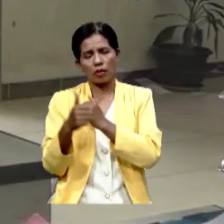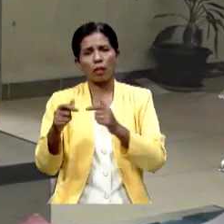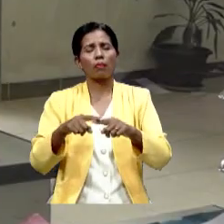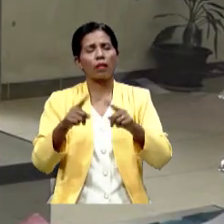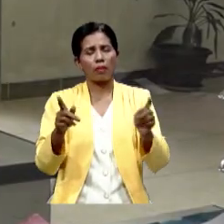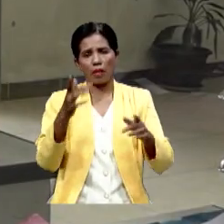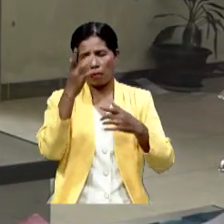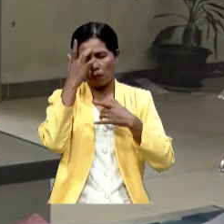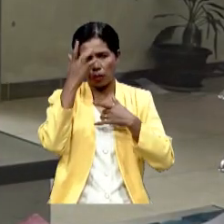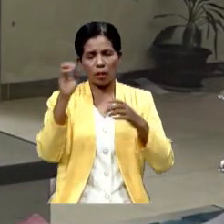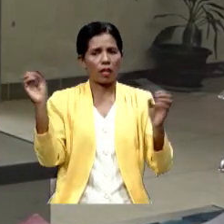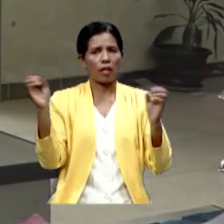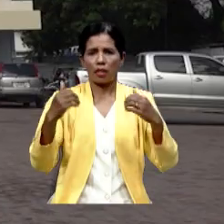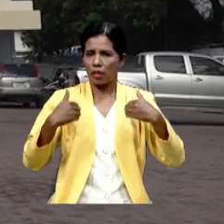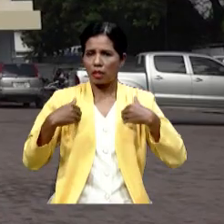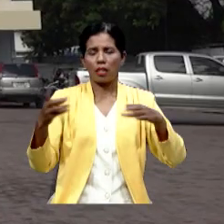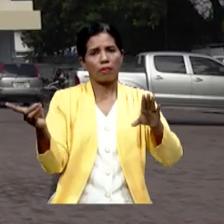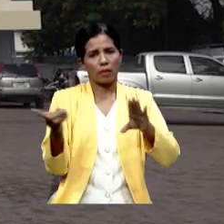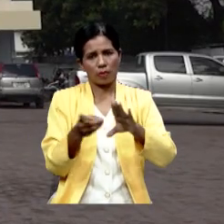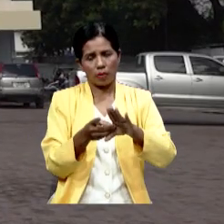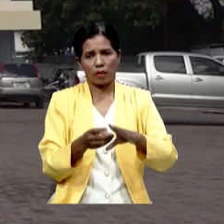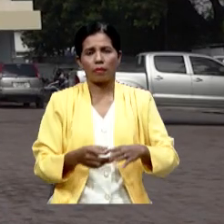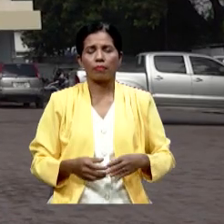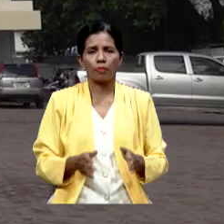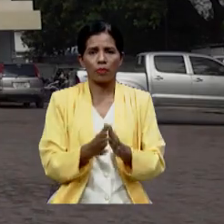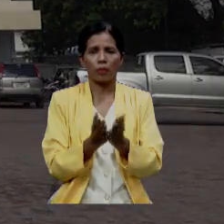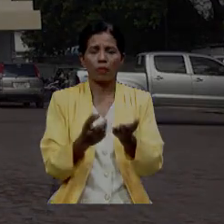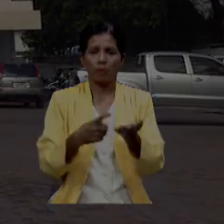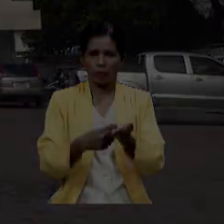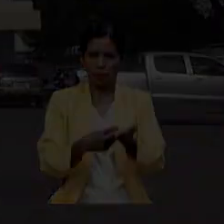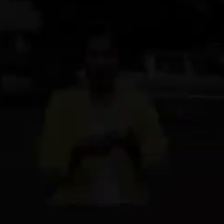Hirakne balon lá e a passaporte. Santina de Jesus, Zaime dos Santos, Ziemen.